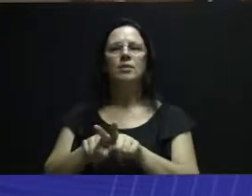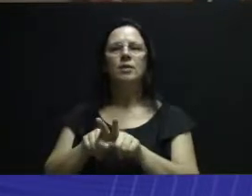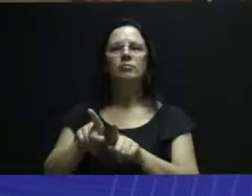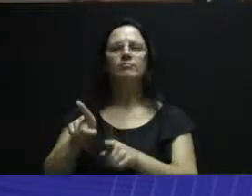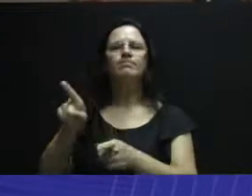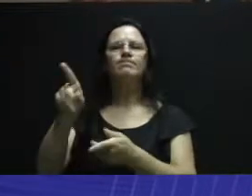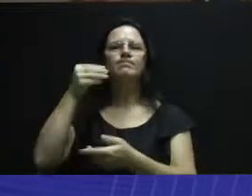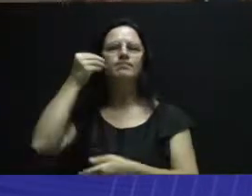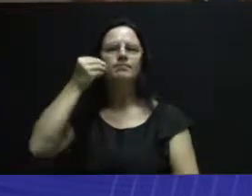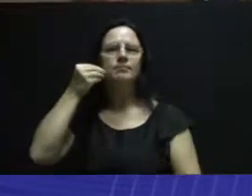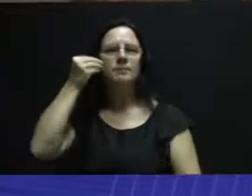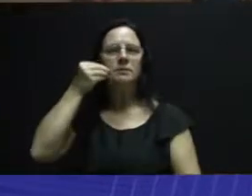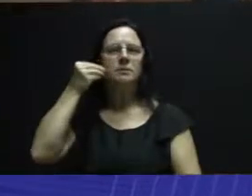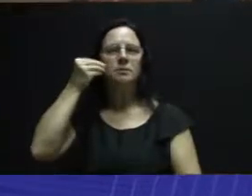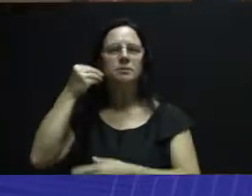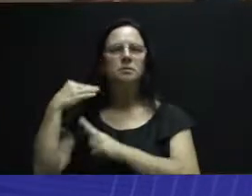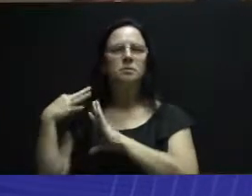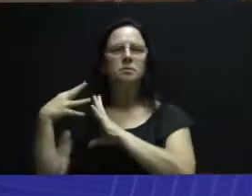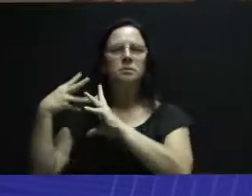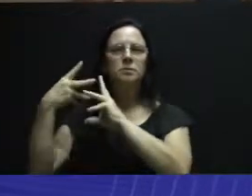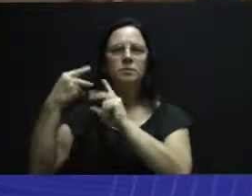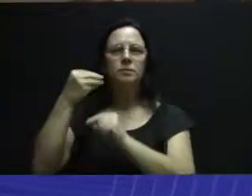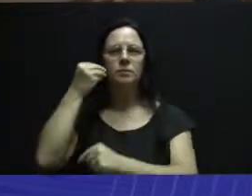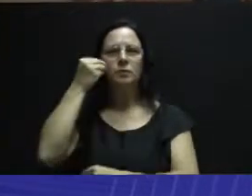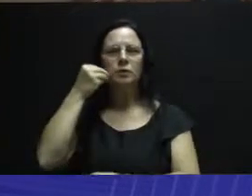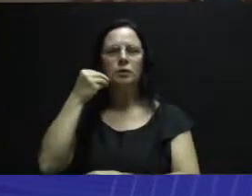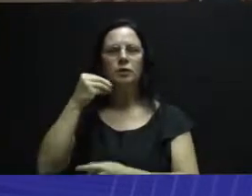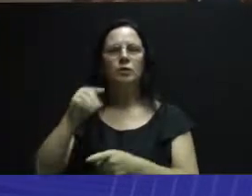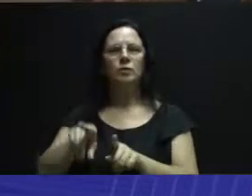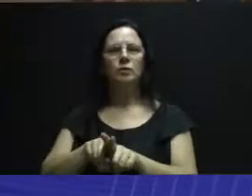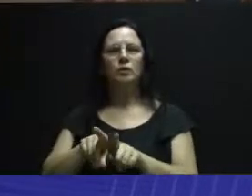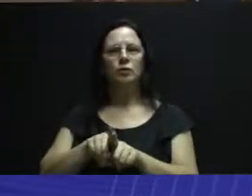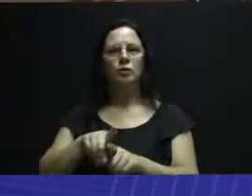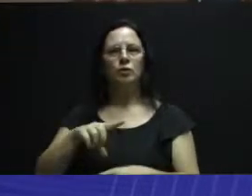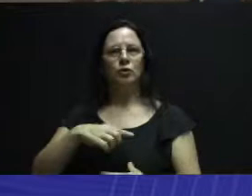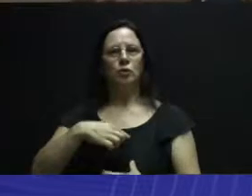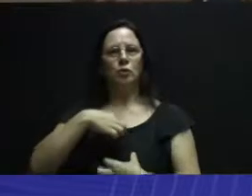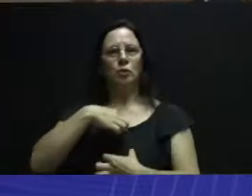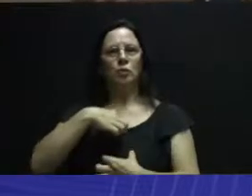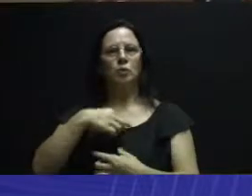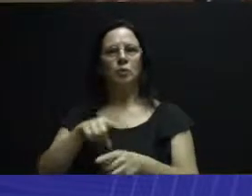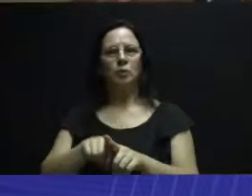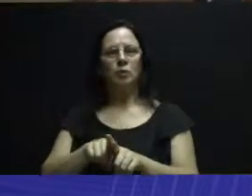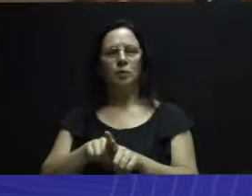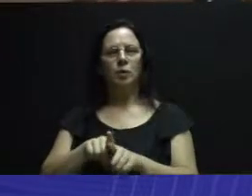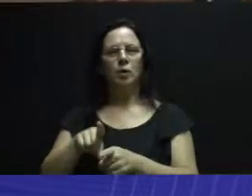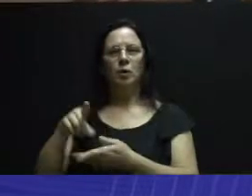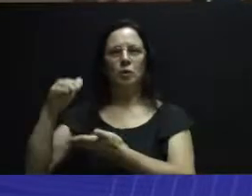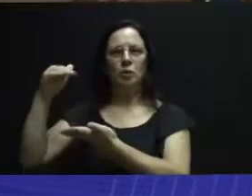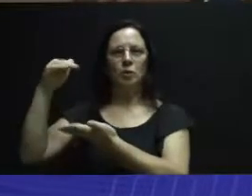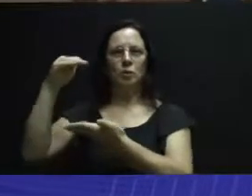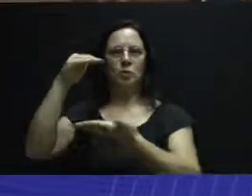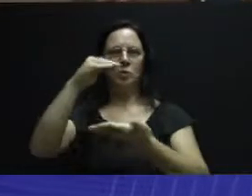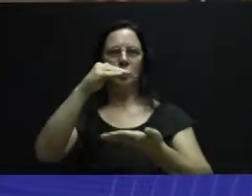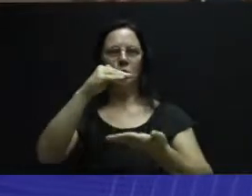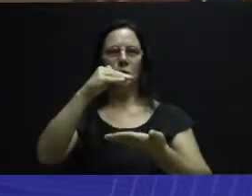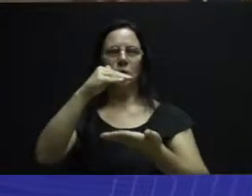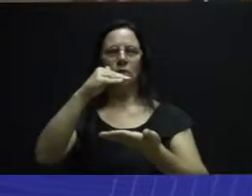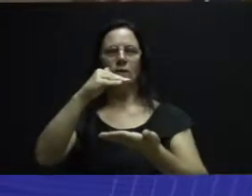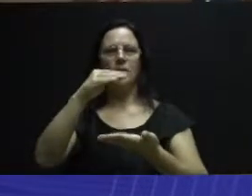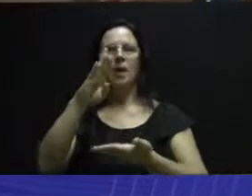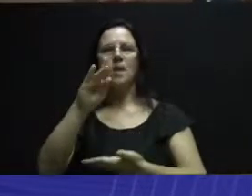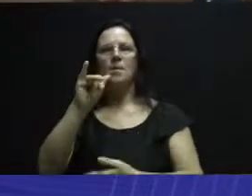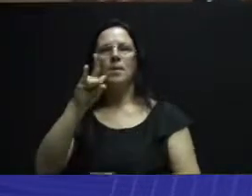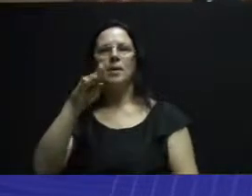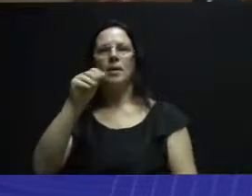mais experiência. E com ela, títulos de mais expressão foram aparecendo, como o Troféu